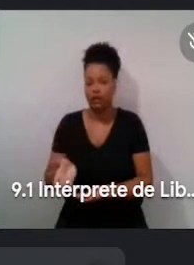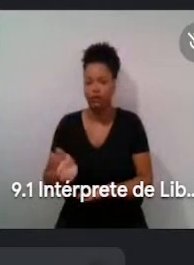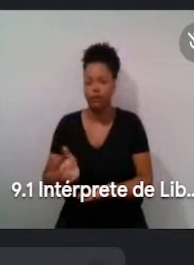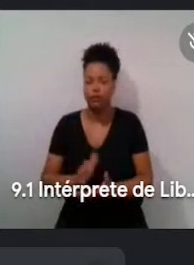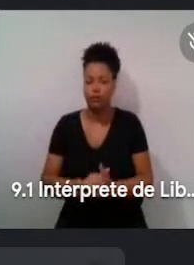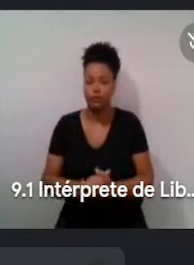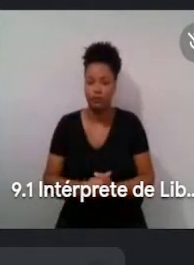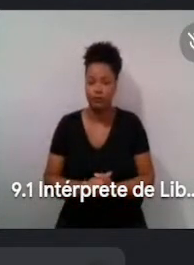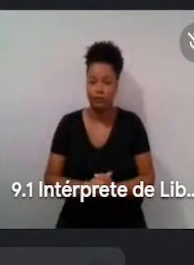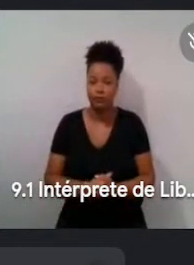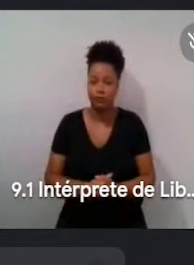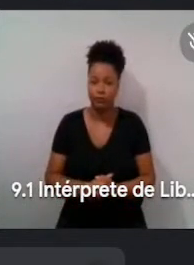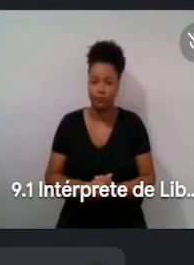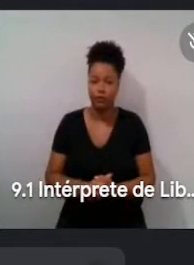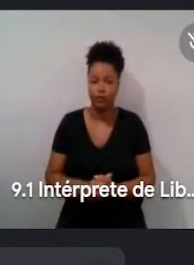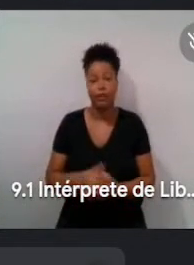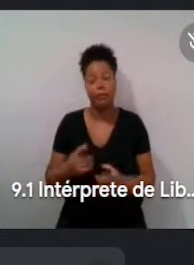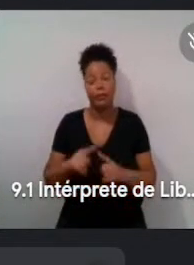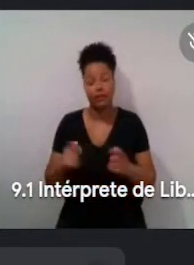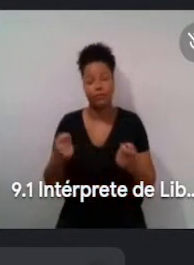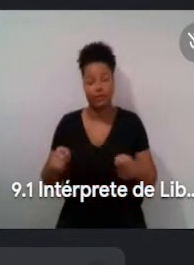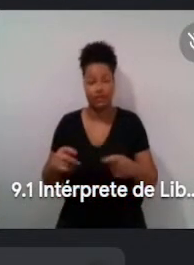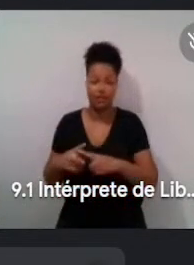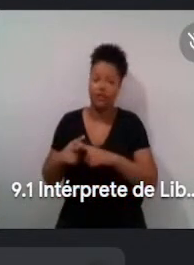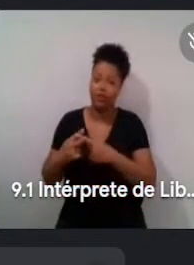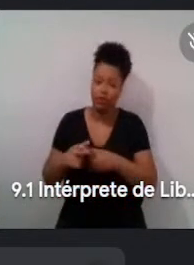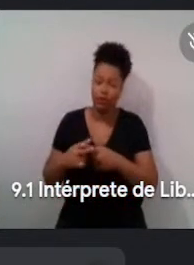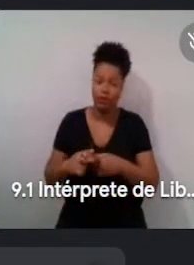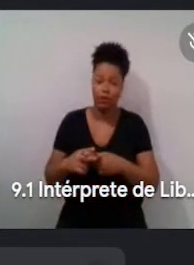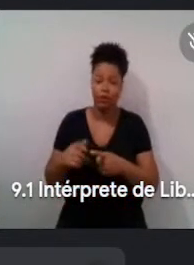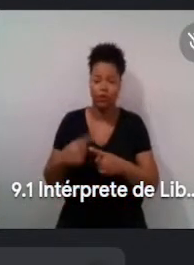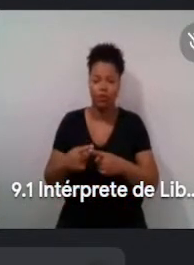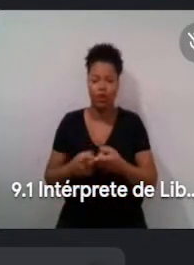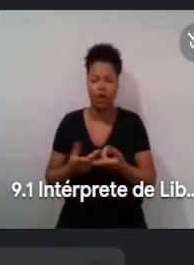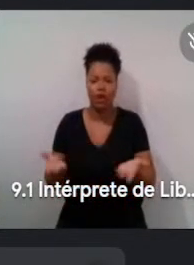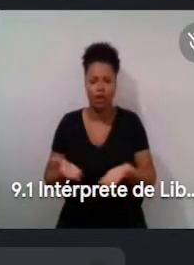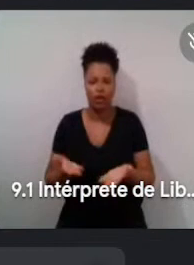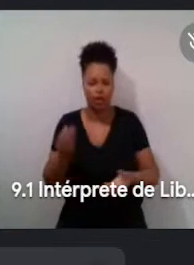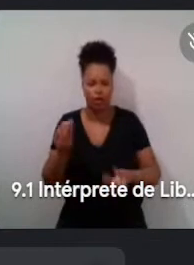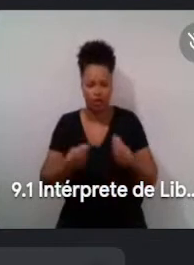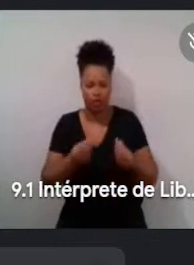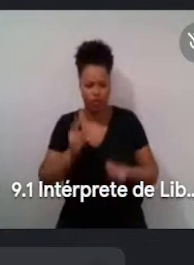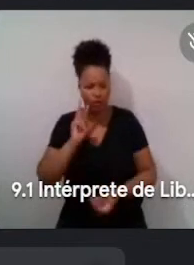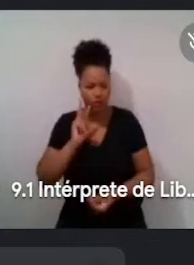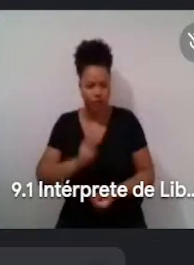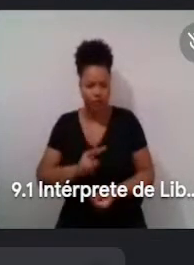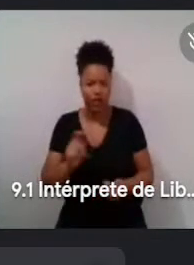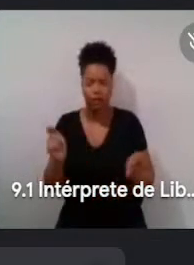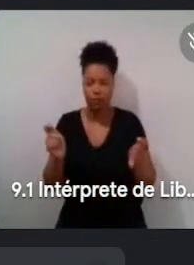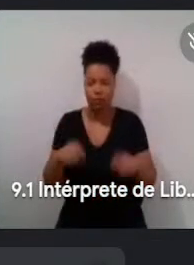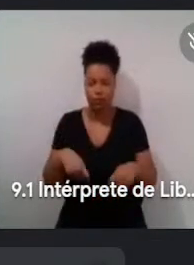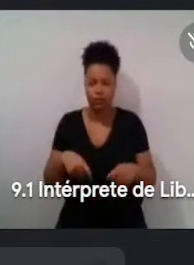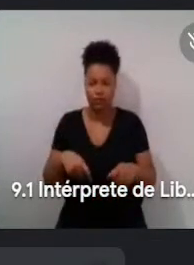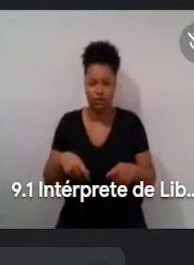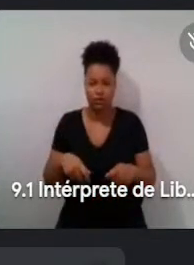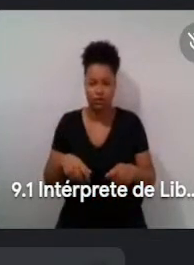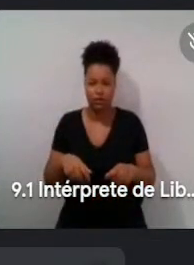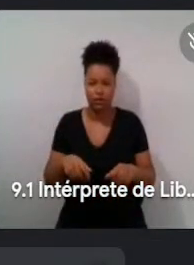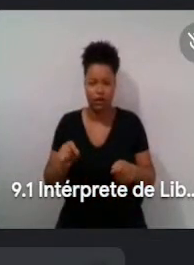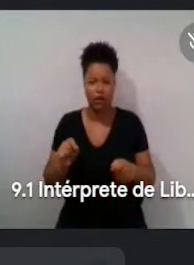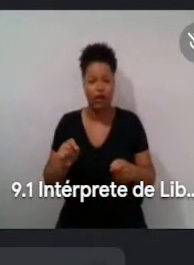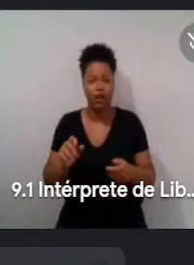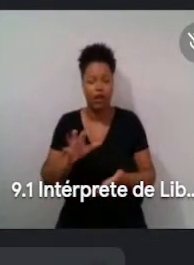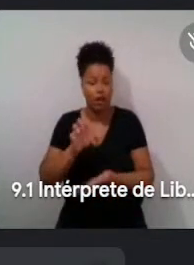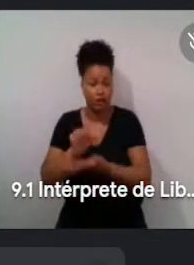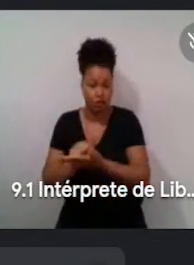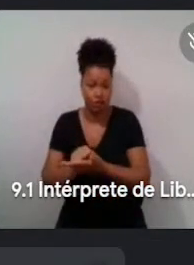ser, de alguma forma, corrigida, porque do jeito que se encontra, é possível veicular uma propaganda